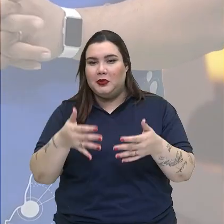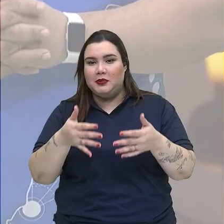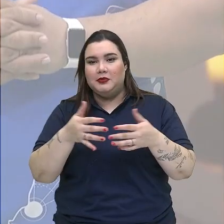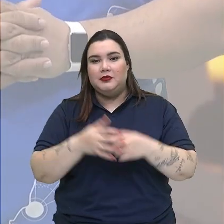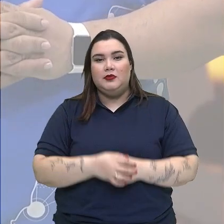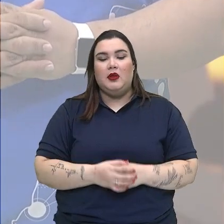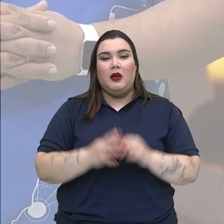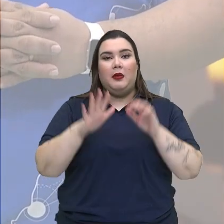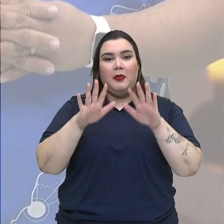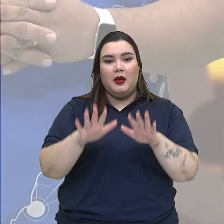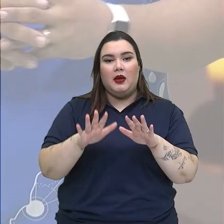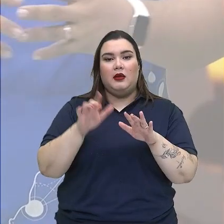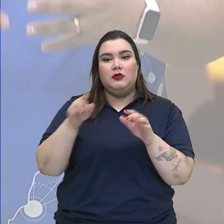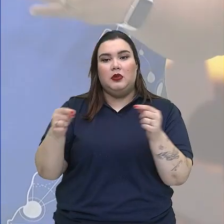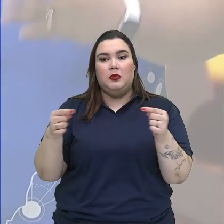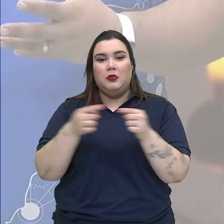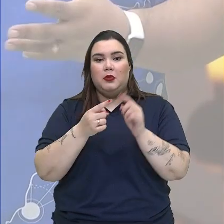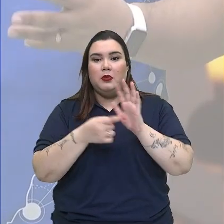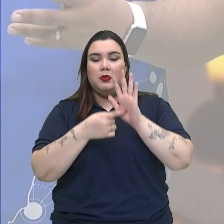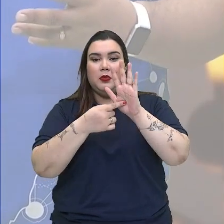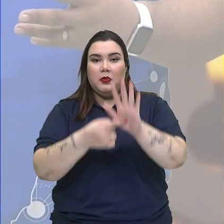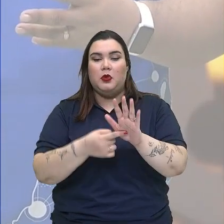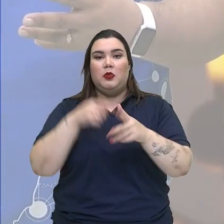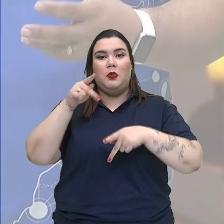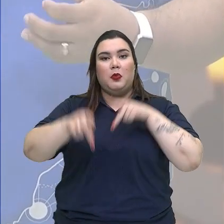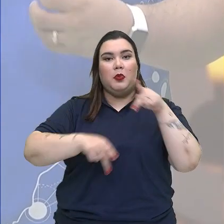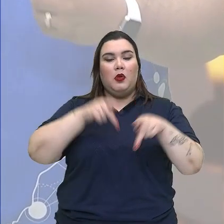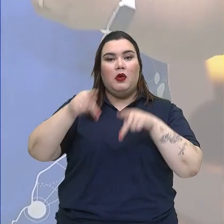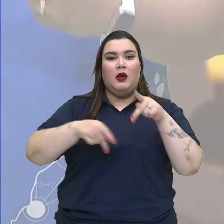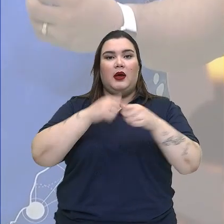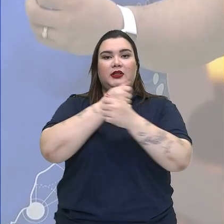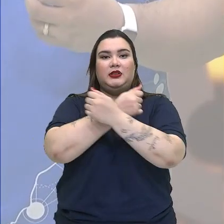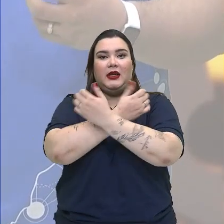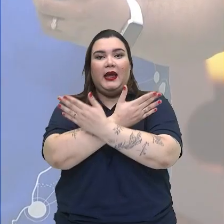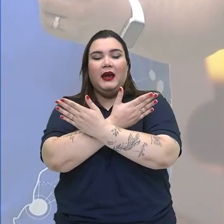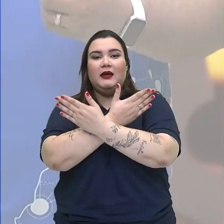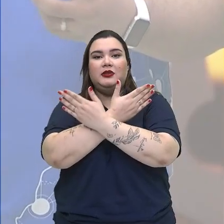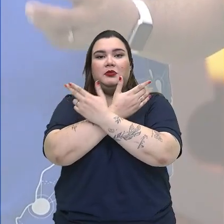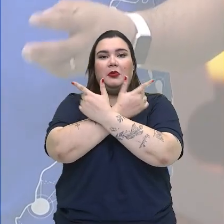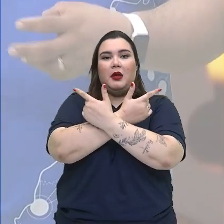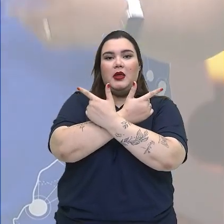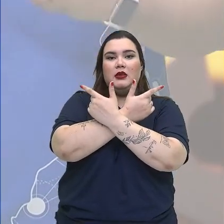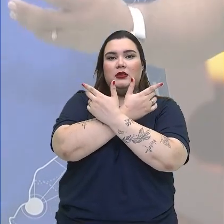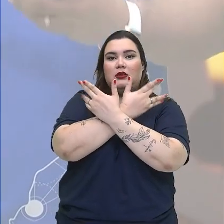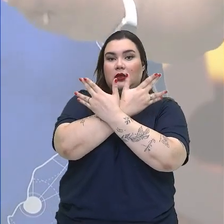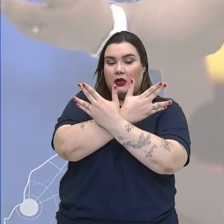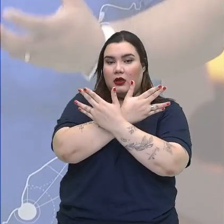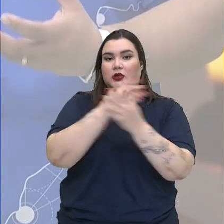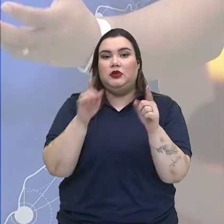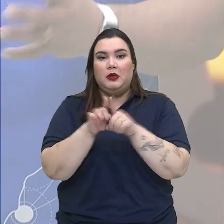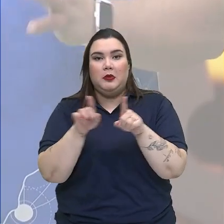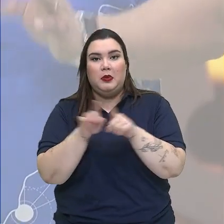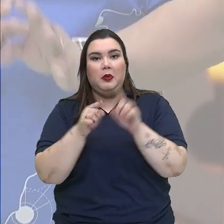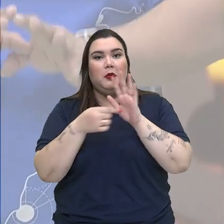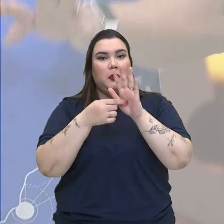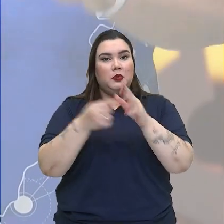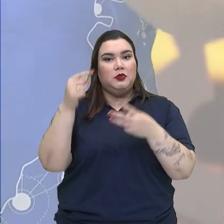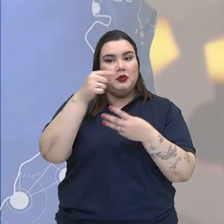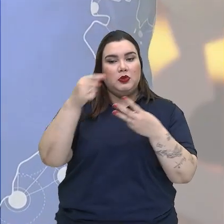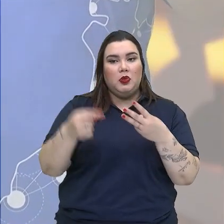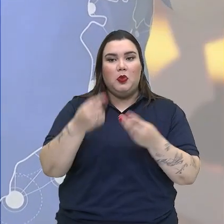nós abordamos civilizações astecas, maias e incas porque foram as que mais se desenvolveram, tiveram maior destaque no processo